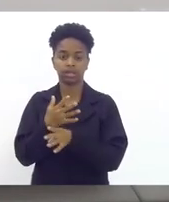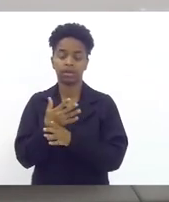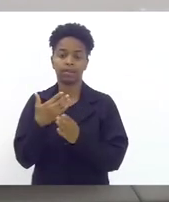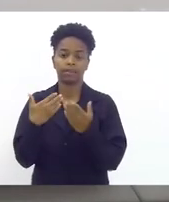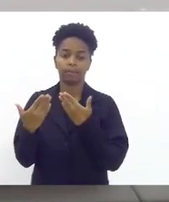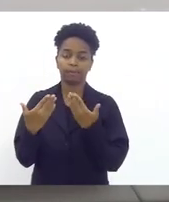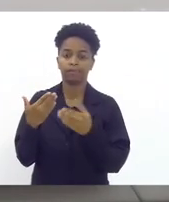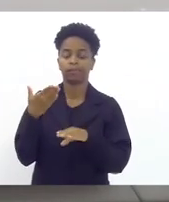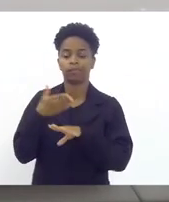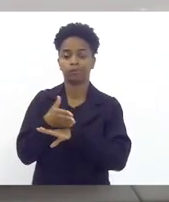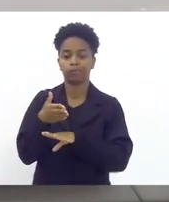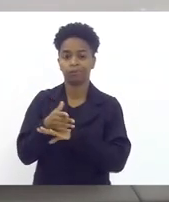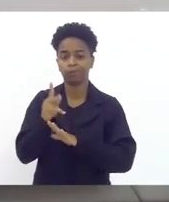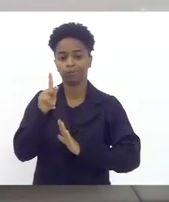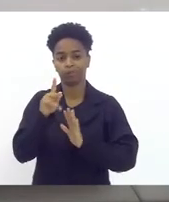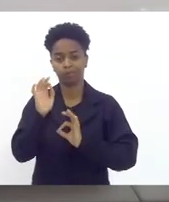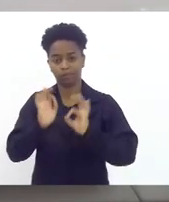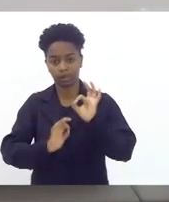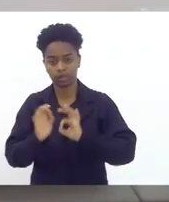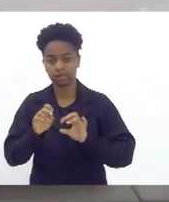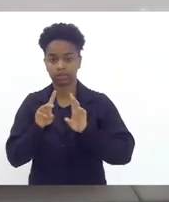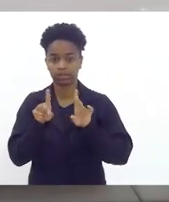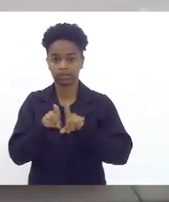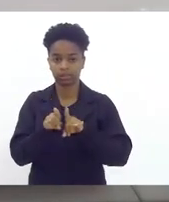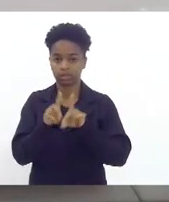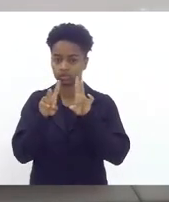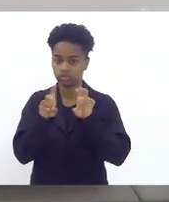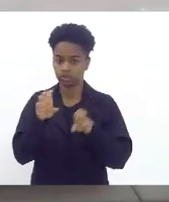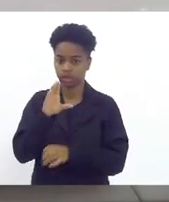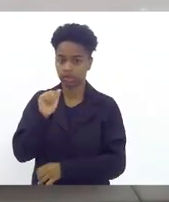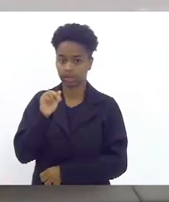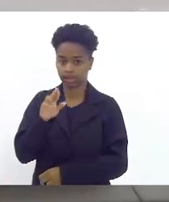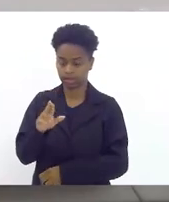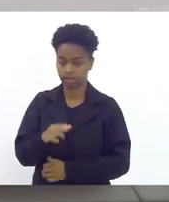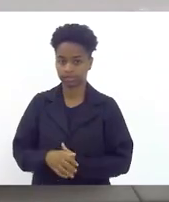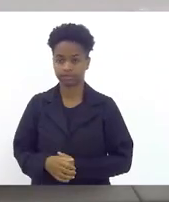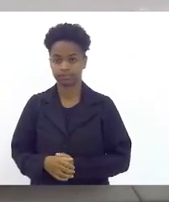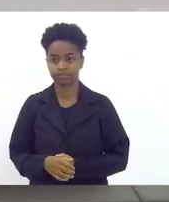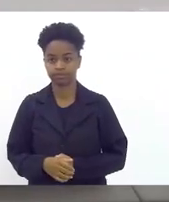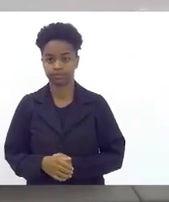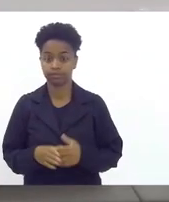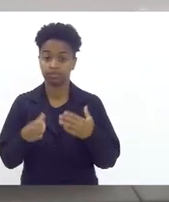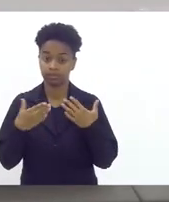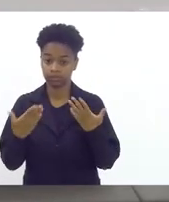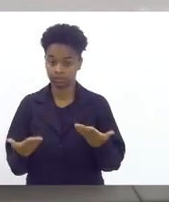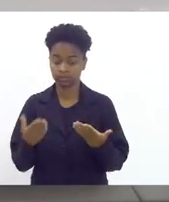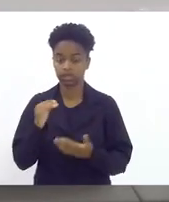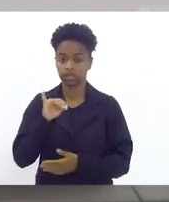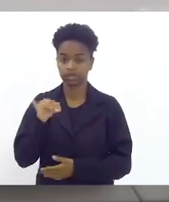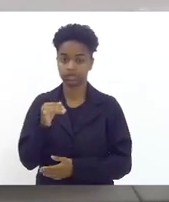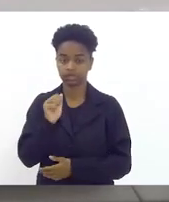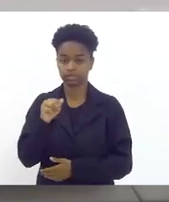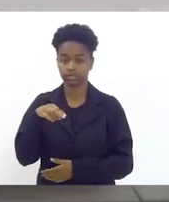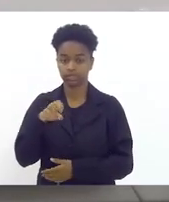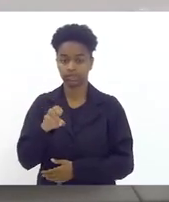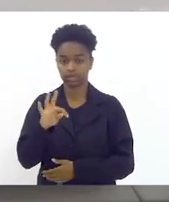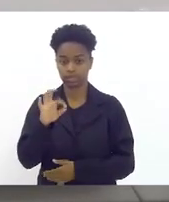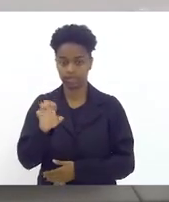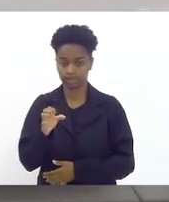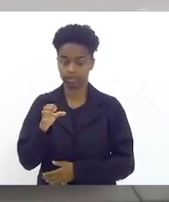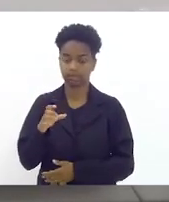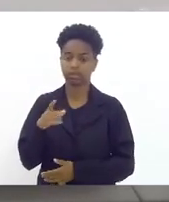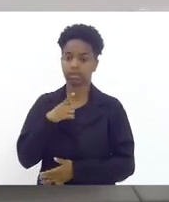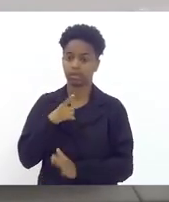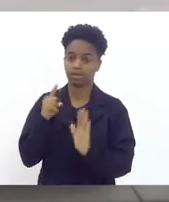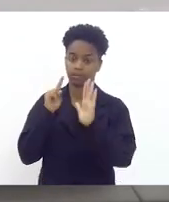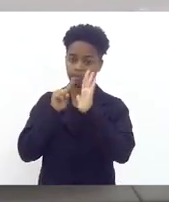e também em relação ao Car bem então a Janete fez a intervenção Inicial